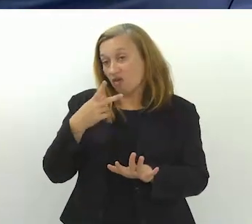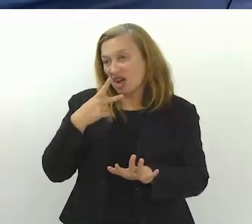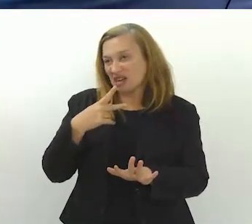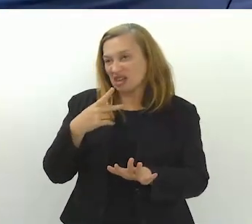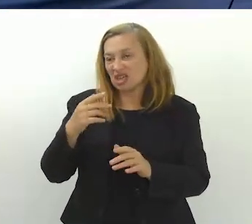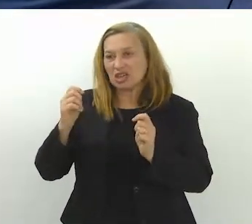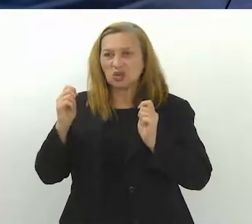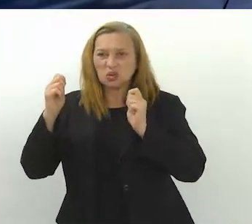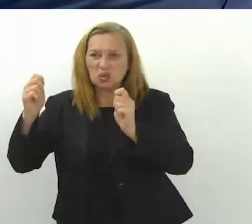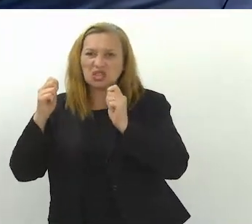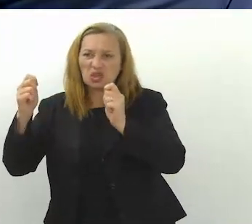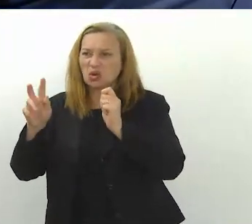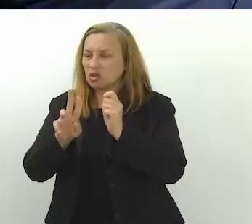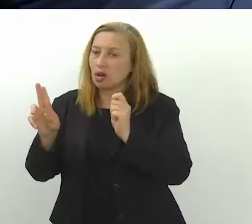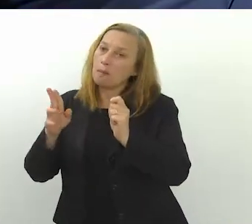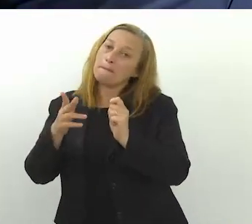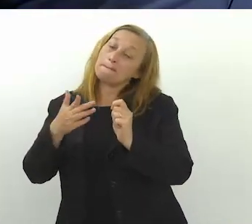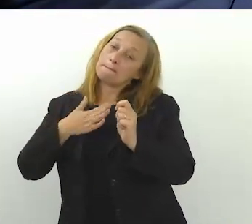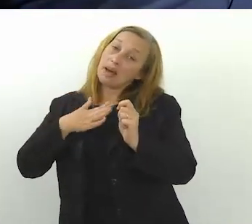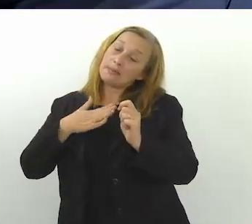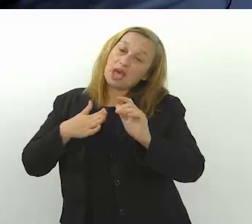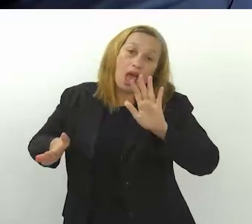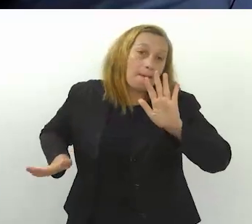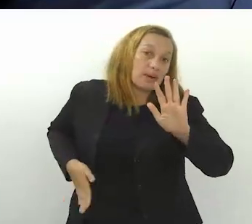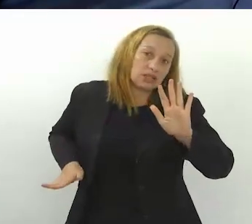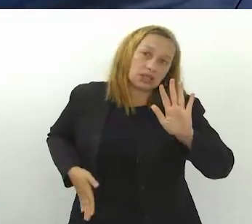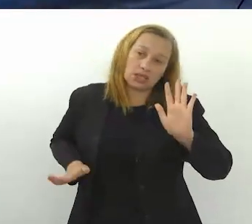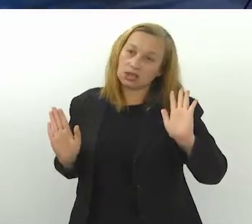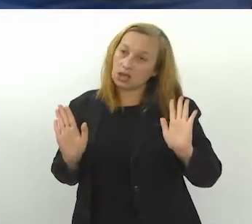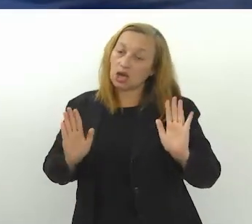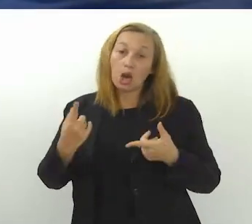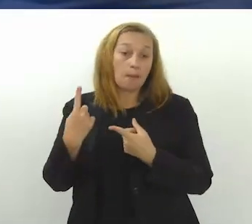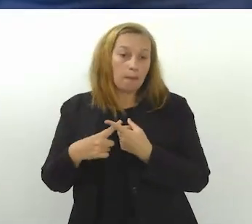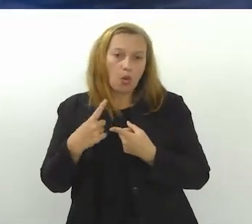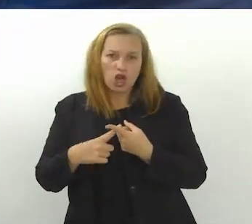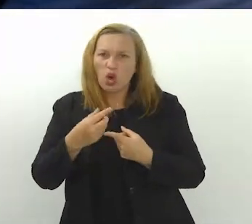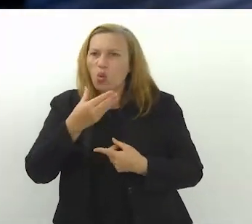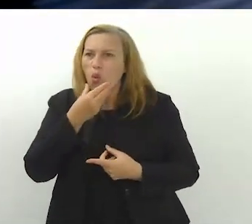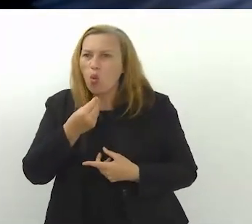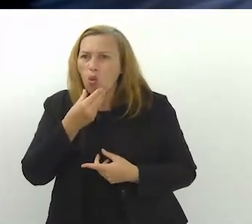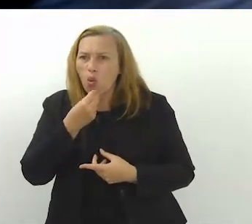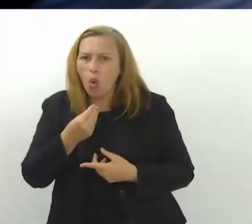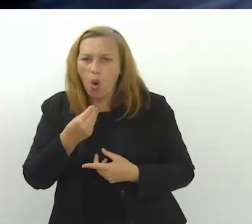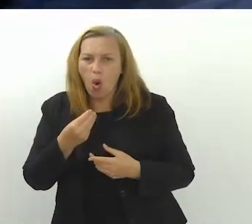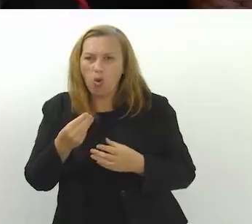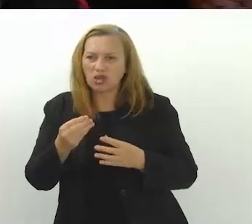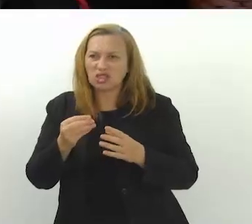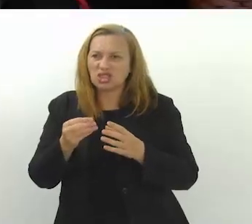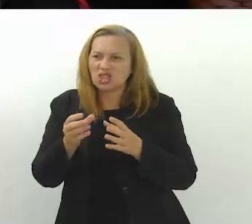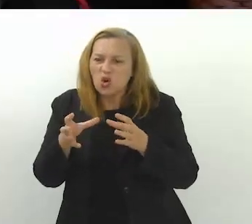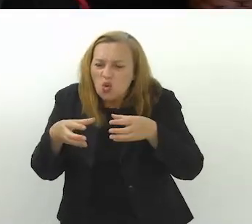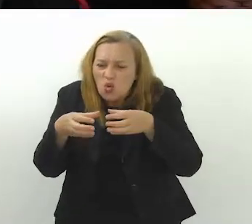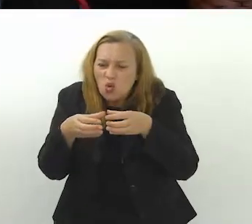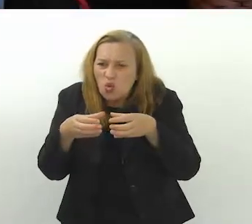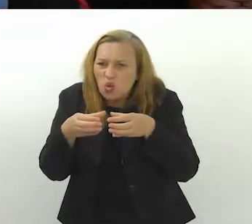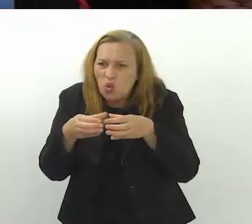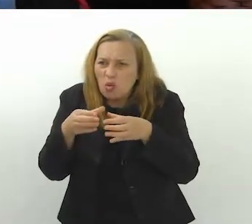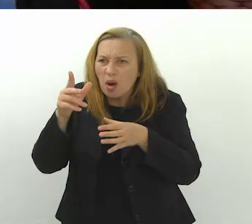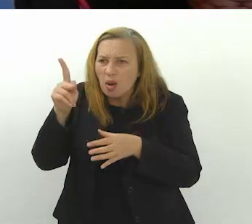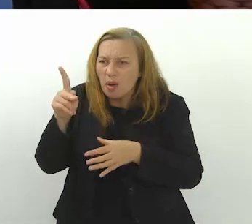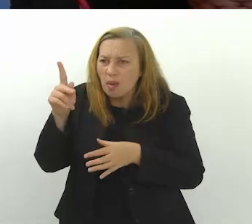recuso a dizer que são torcedores. Para mim, são bandidos, desculpe. Porque esses caras do Penharol que vieram para cá, que